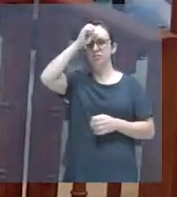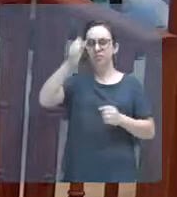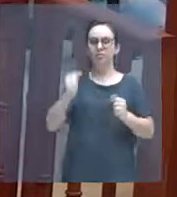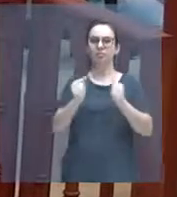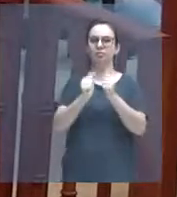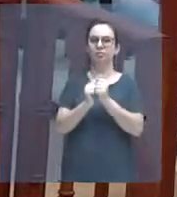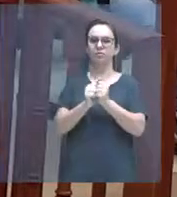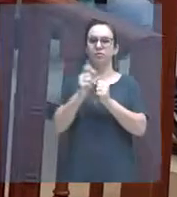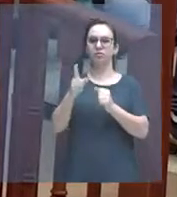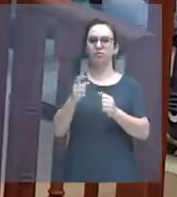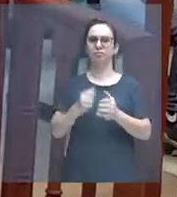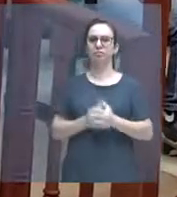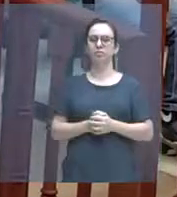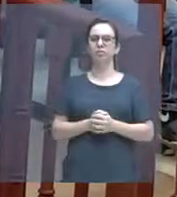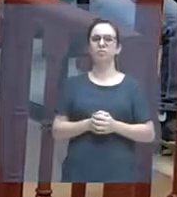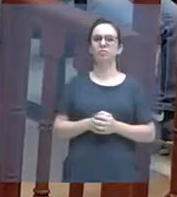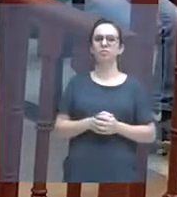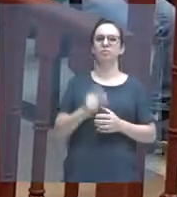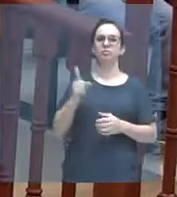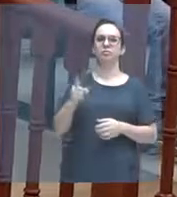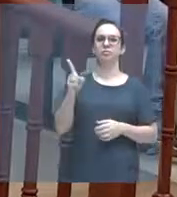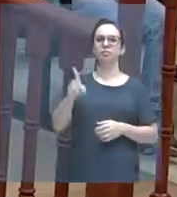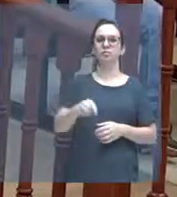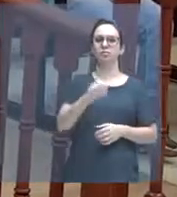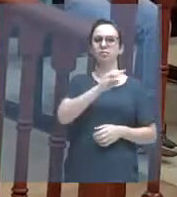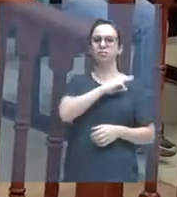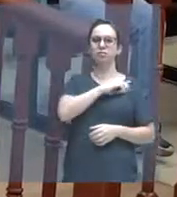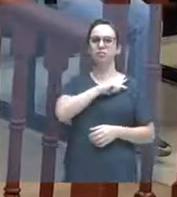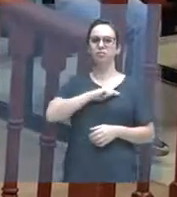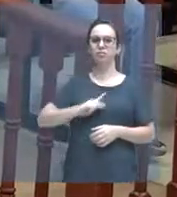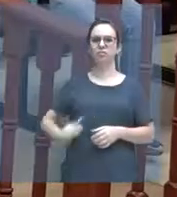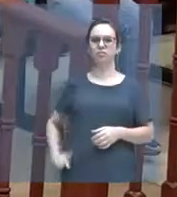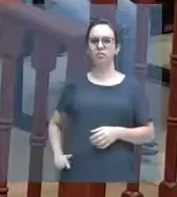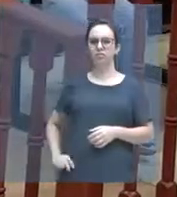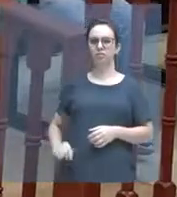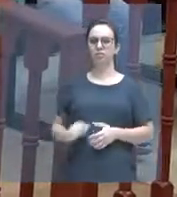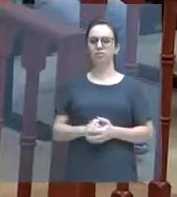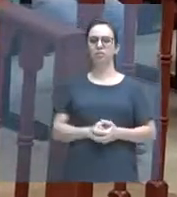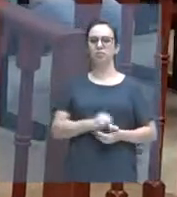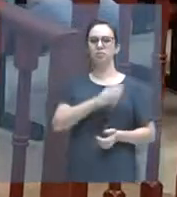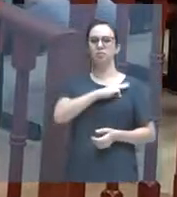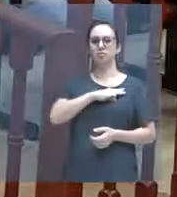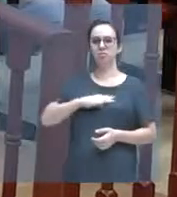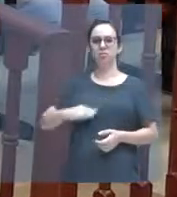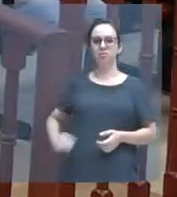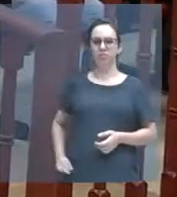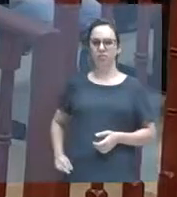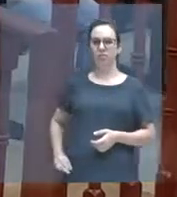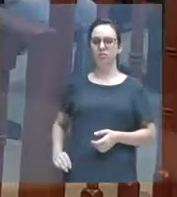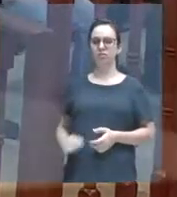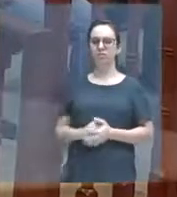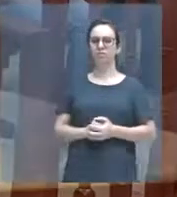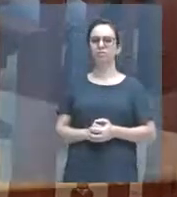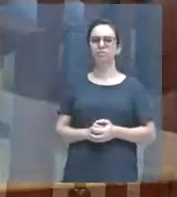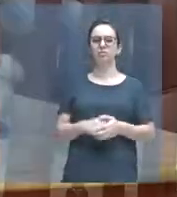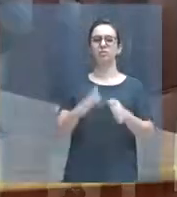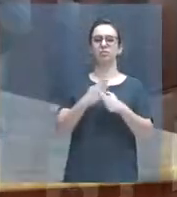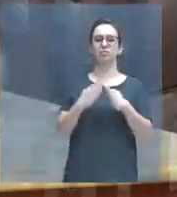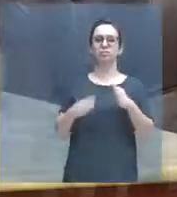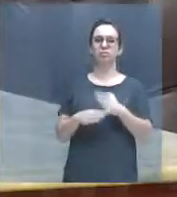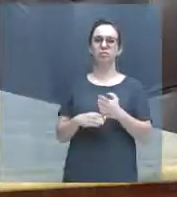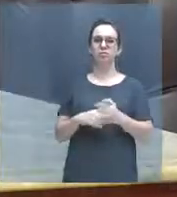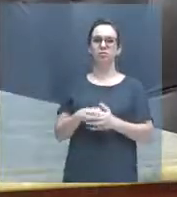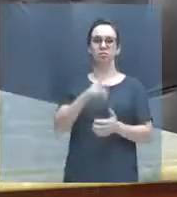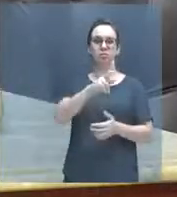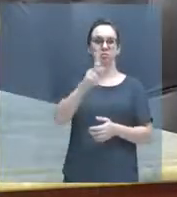Ojeda postou hoje que você é o mestre dos mestres, e aí eu fiz questão de vir com a camisa do André, né, porque se ele estivesse